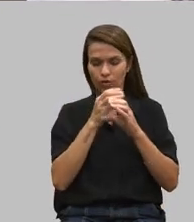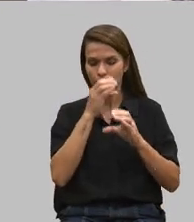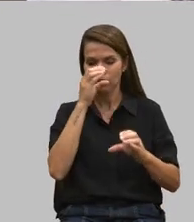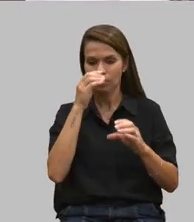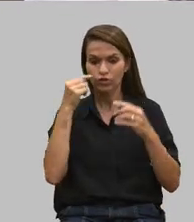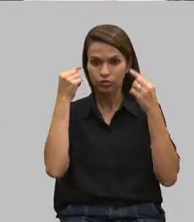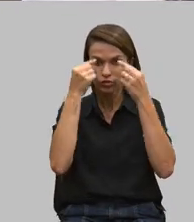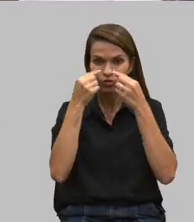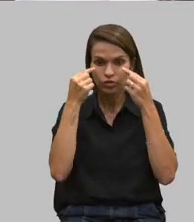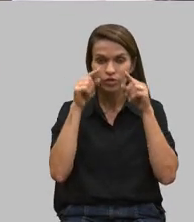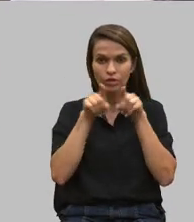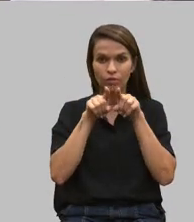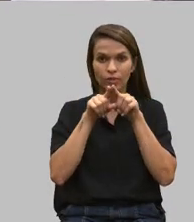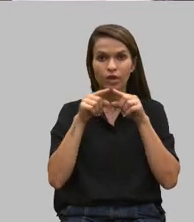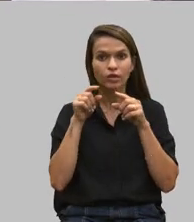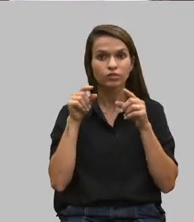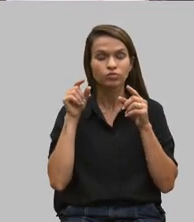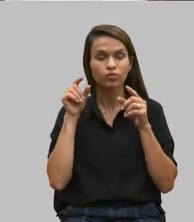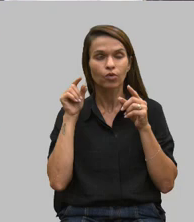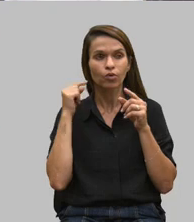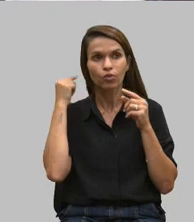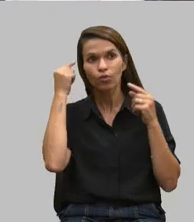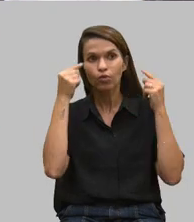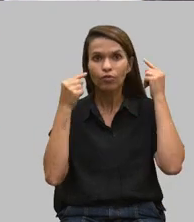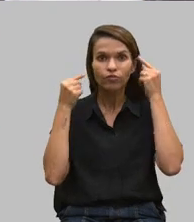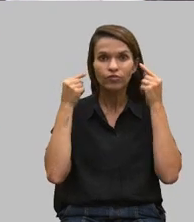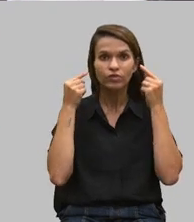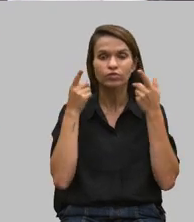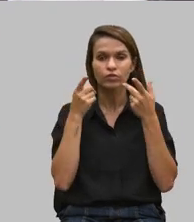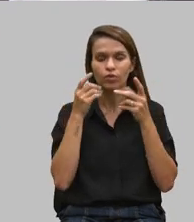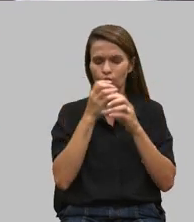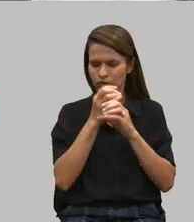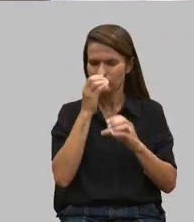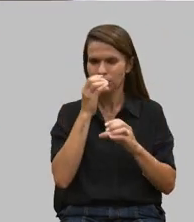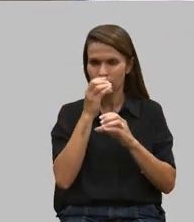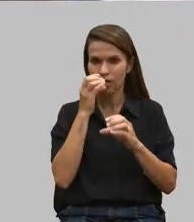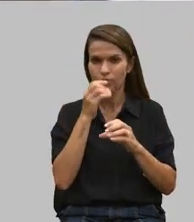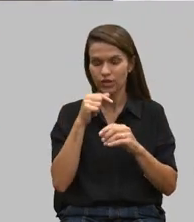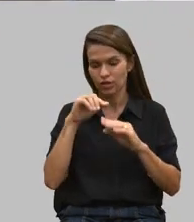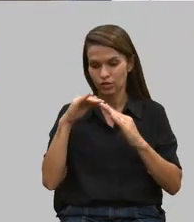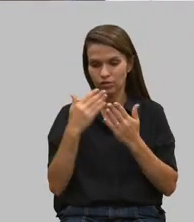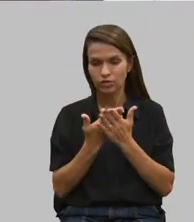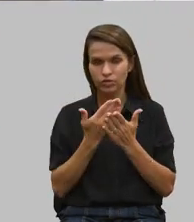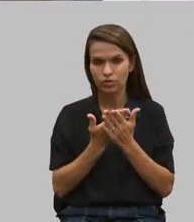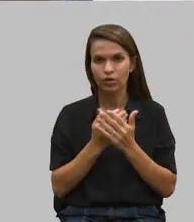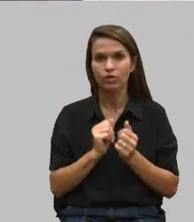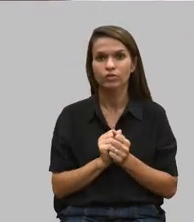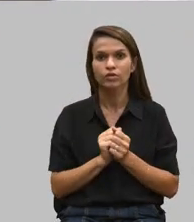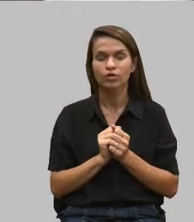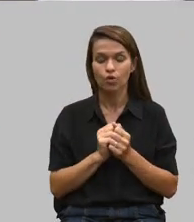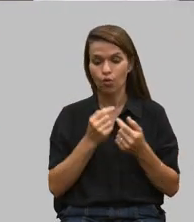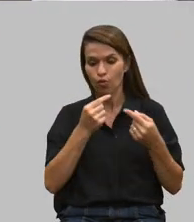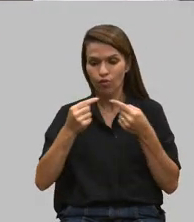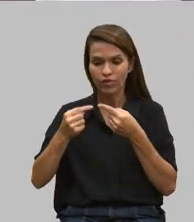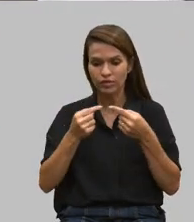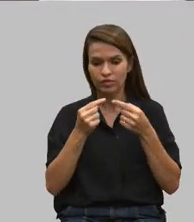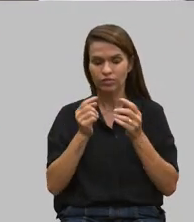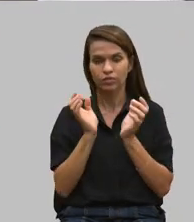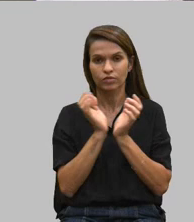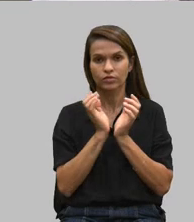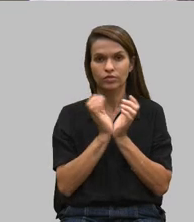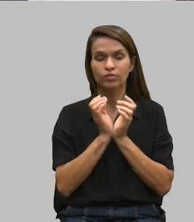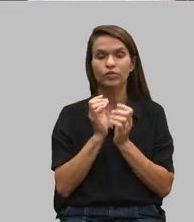escolas eh por alguns momentos eu conversando com a equipe eu eu sempre disse e falei assim